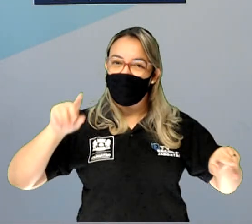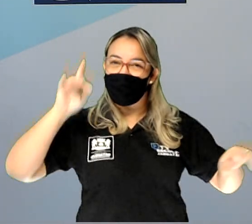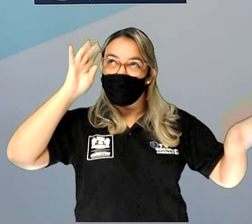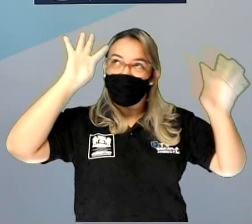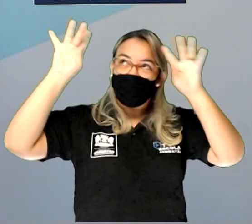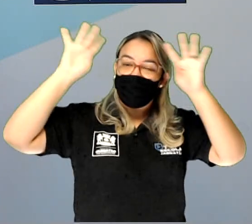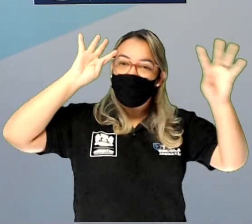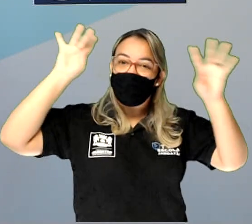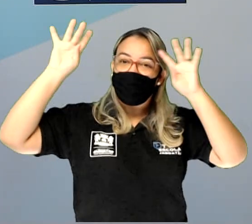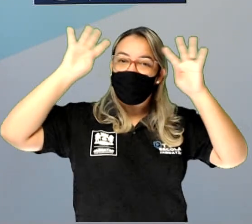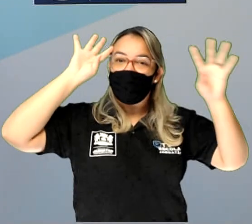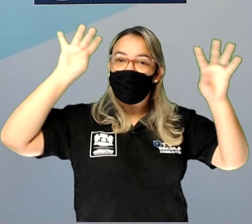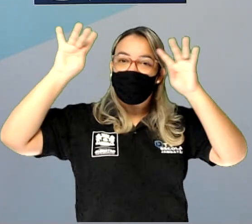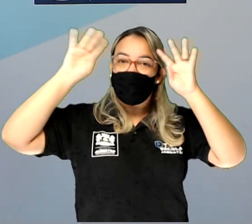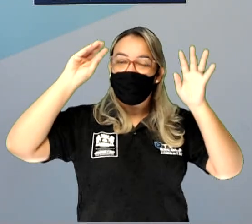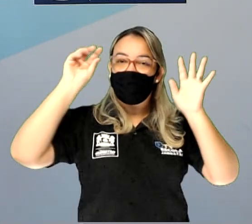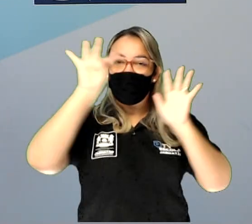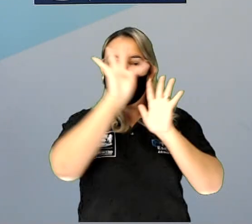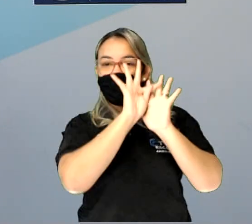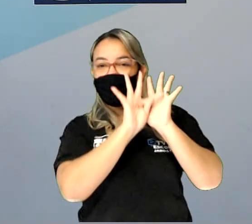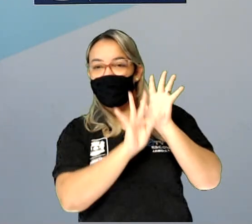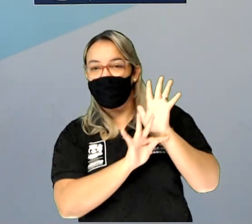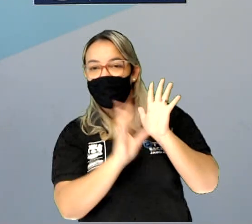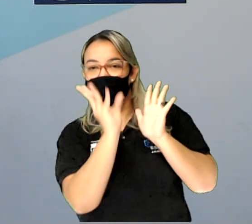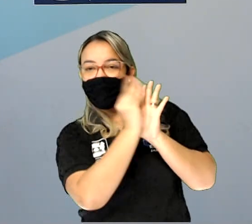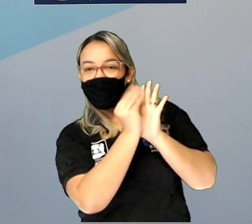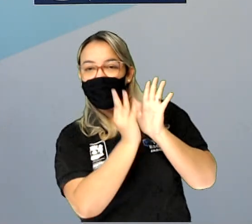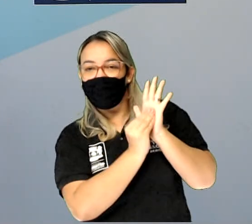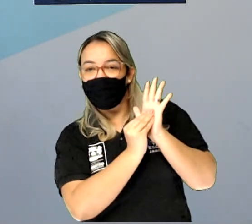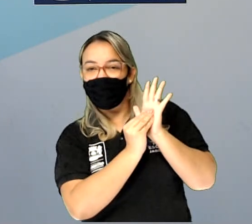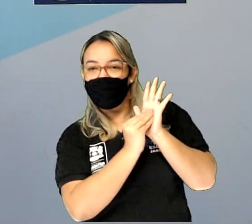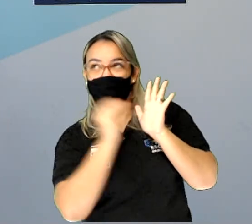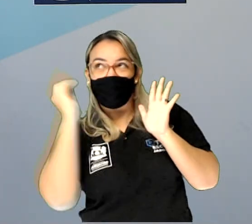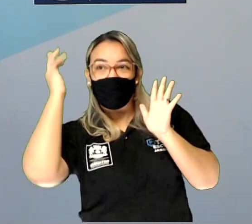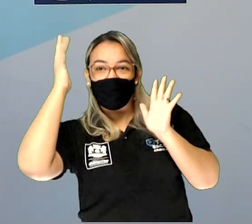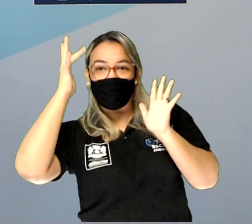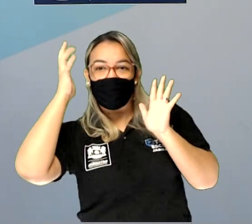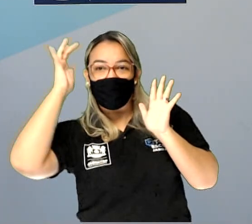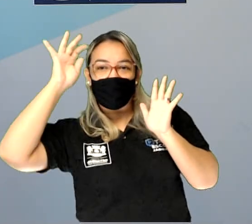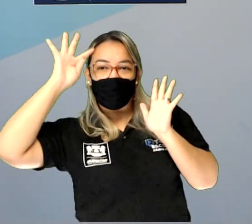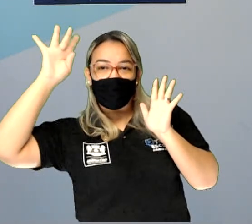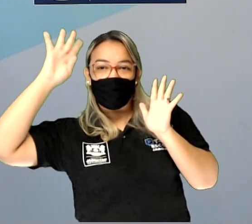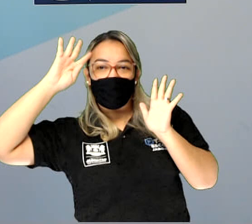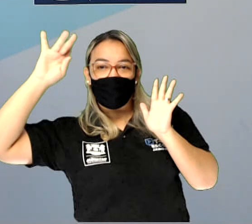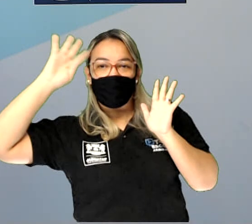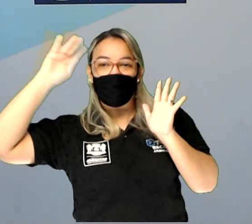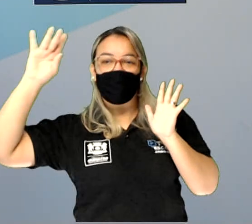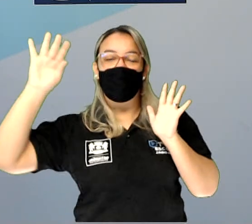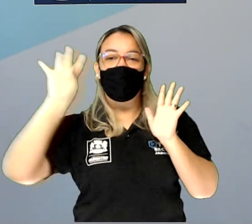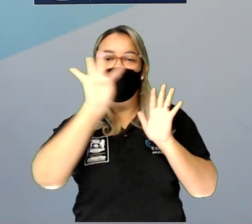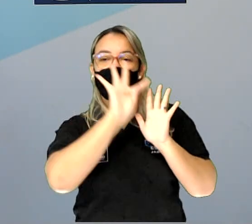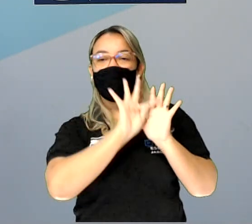para pensar, escreve um textinho, reflete, né? Faz uma reflexão